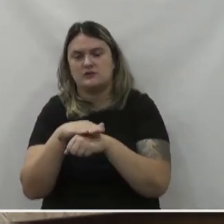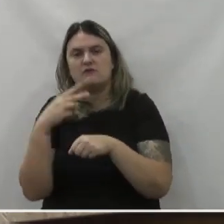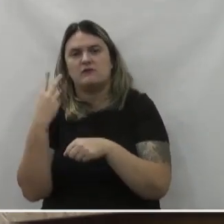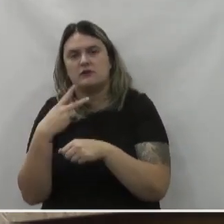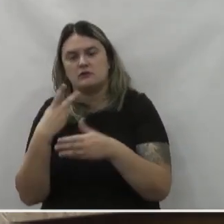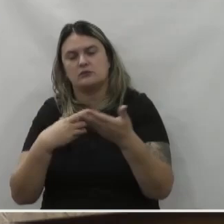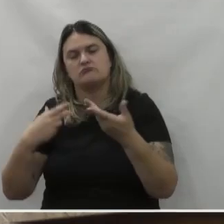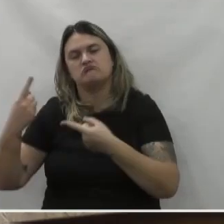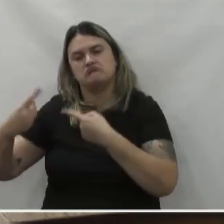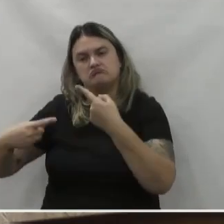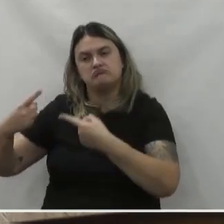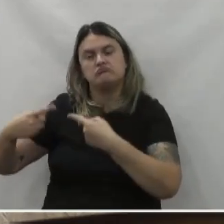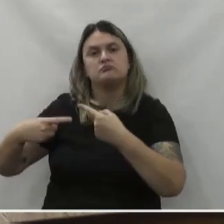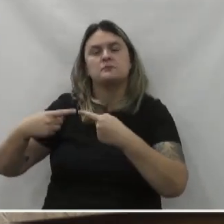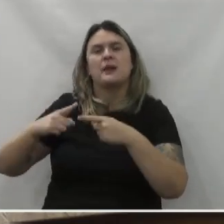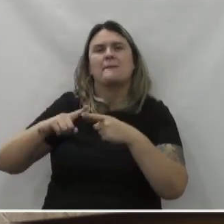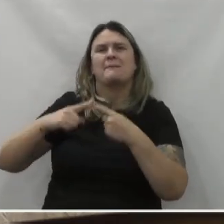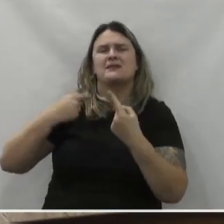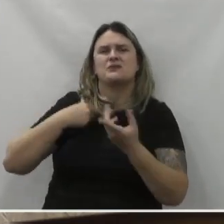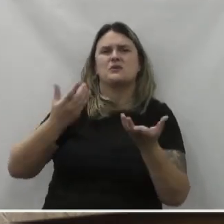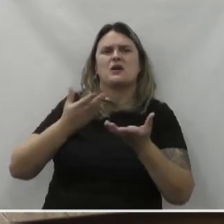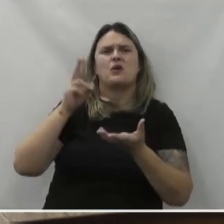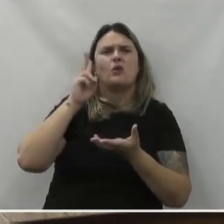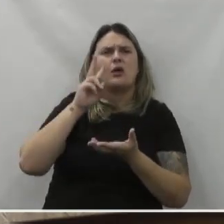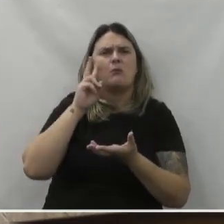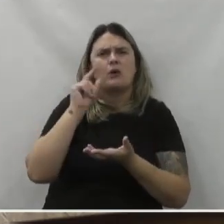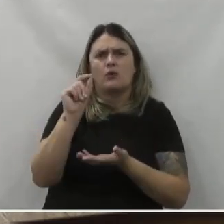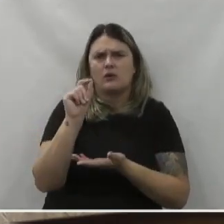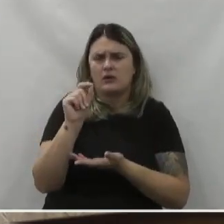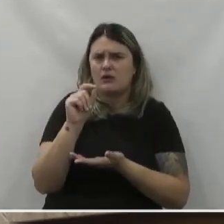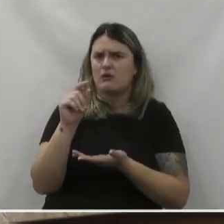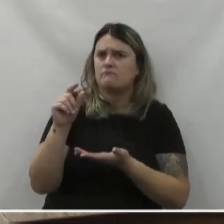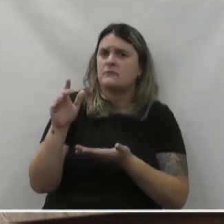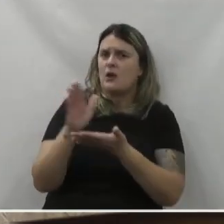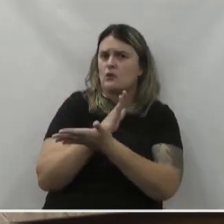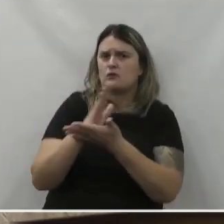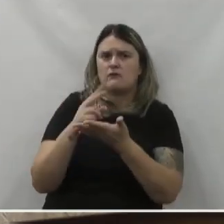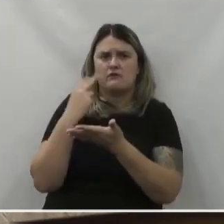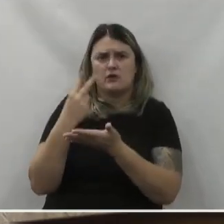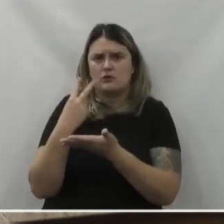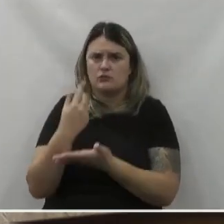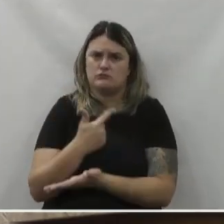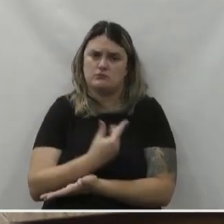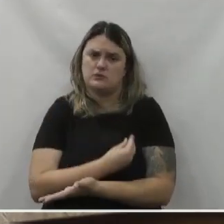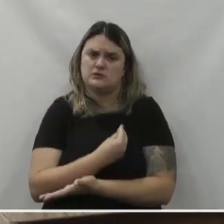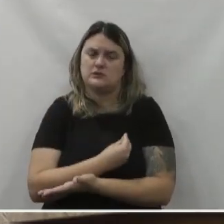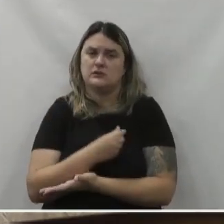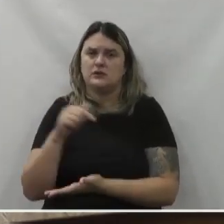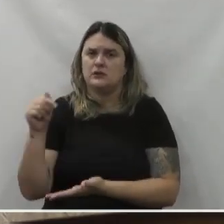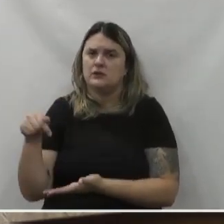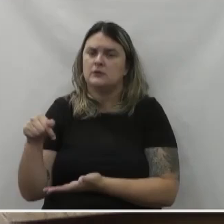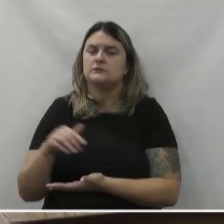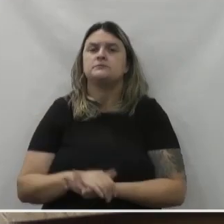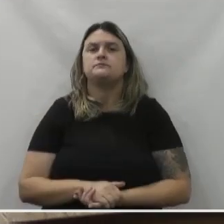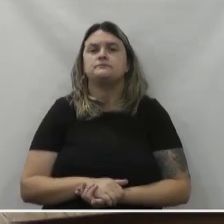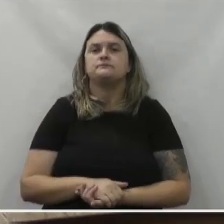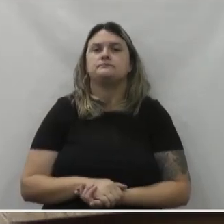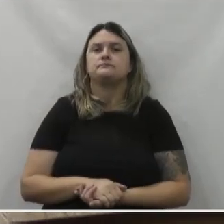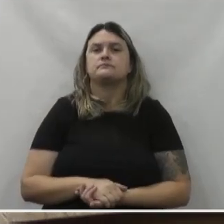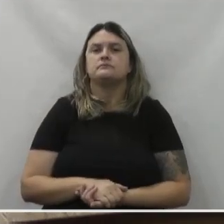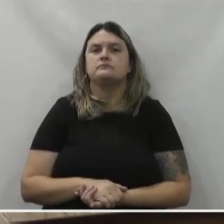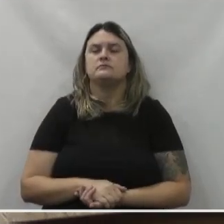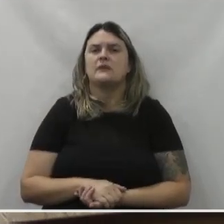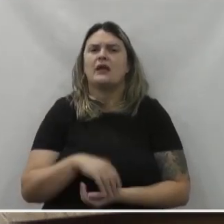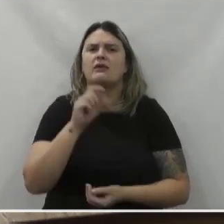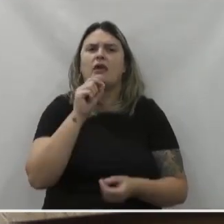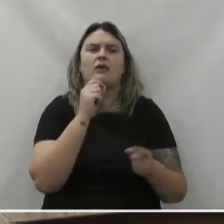aqui. Mas lembrando, nem todos os vereadores estavam naquele dia, os críticos